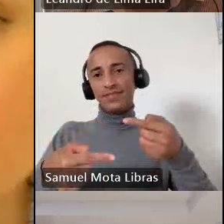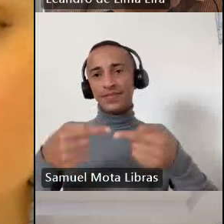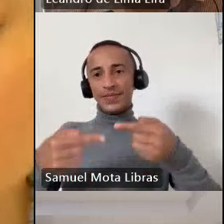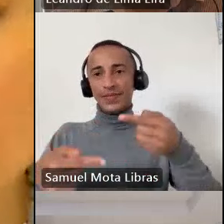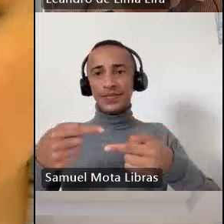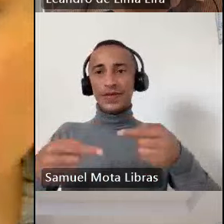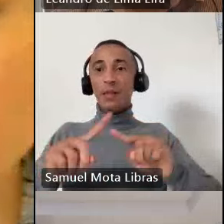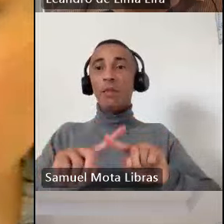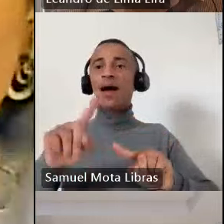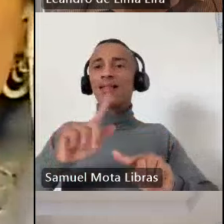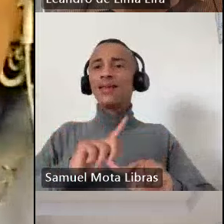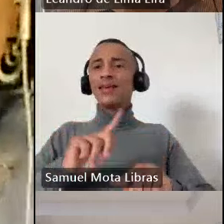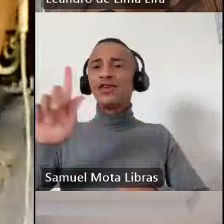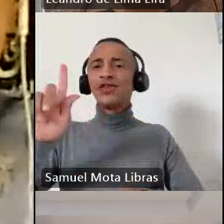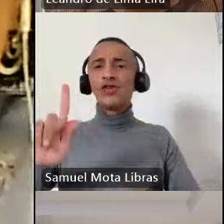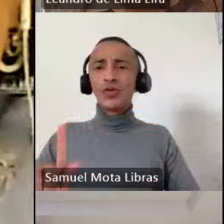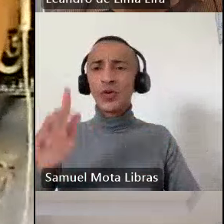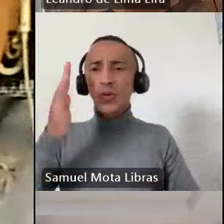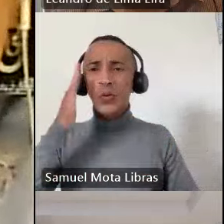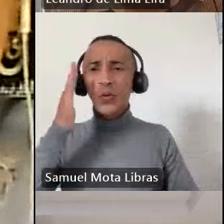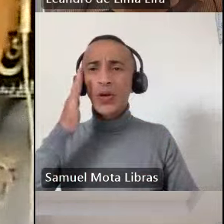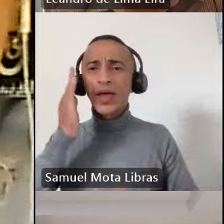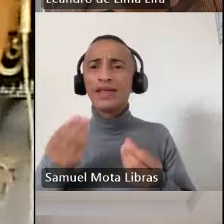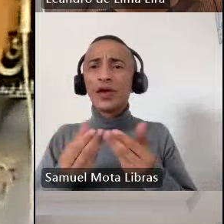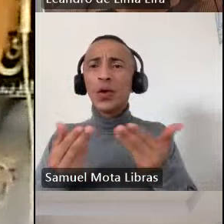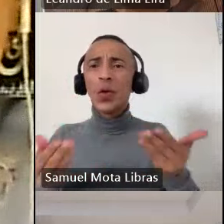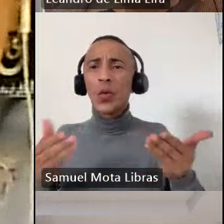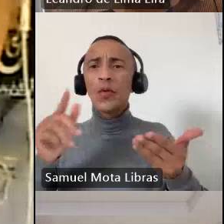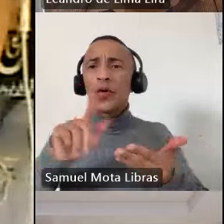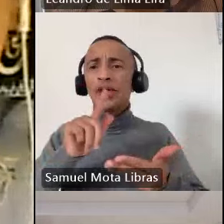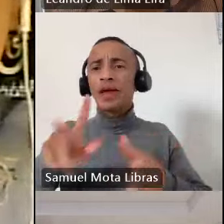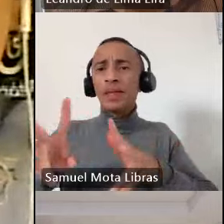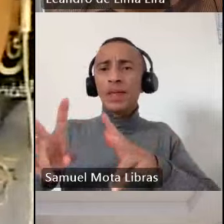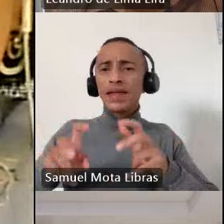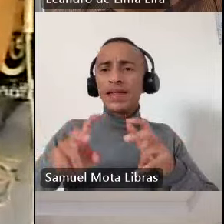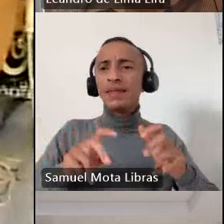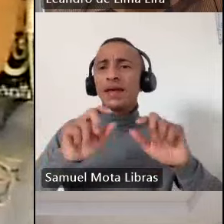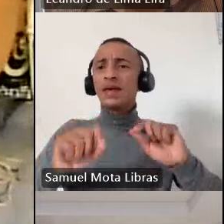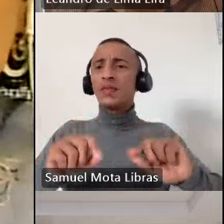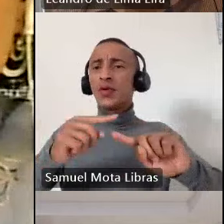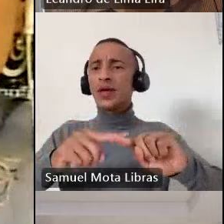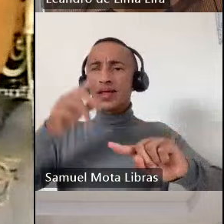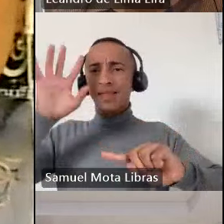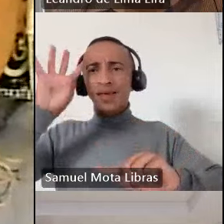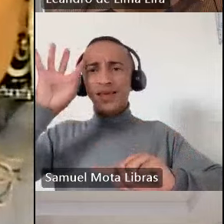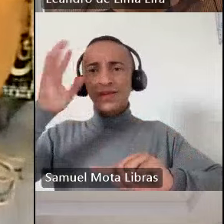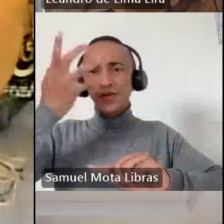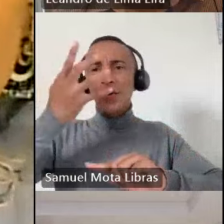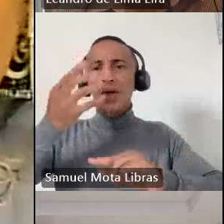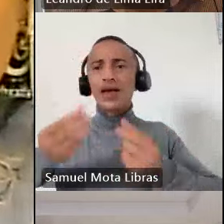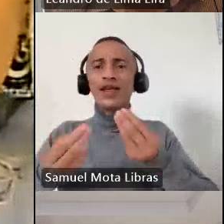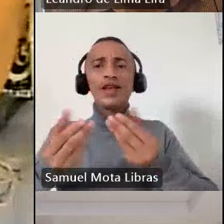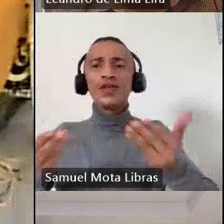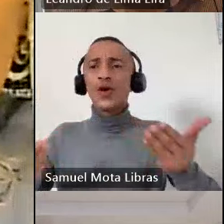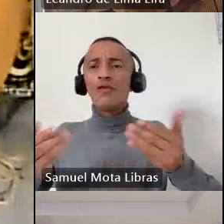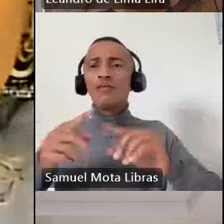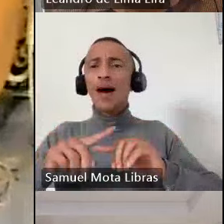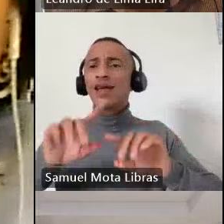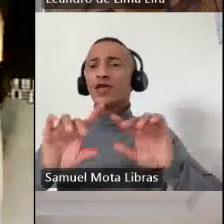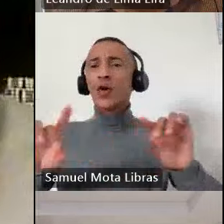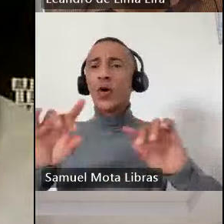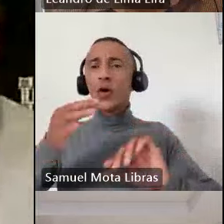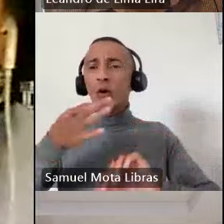que que é isso eh como é que eles podem coletar evidência porque muitas decisões são tomadas com base em opiniões né Eu acho isso